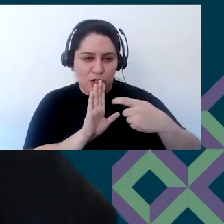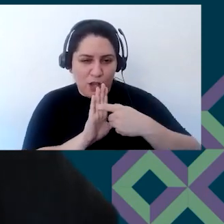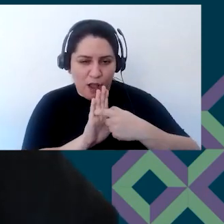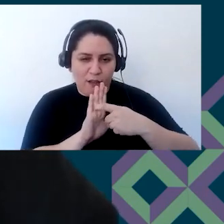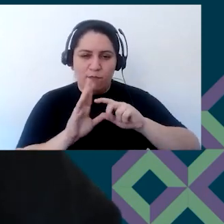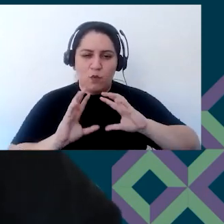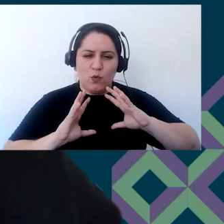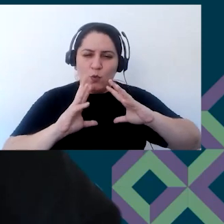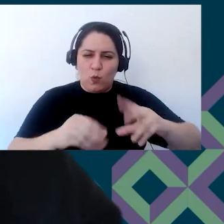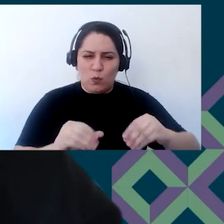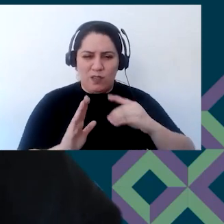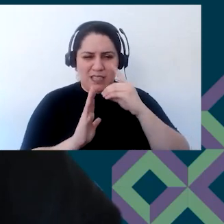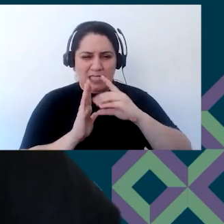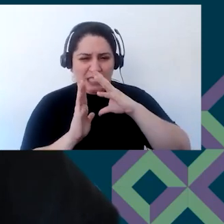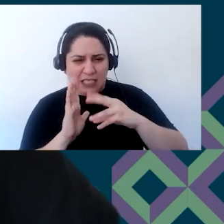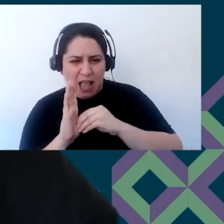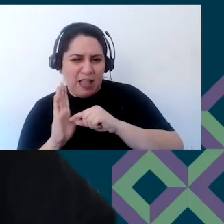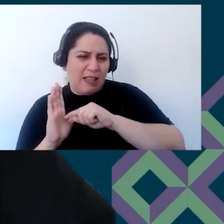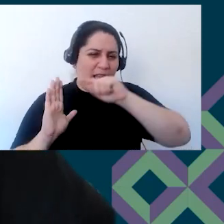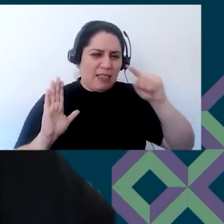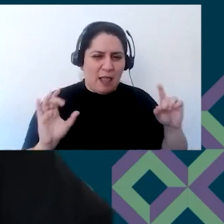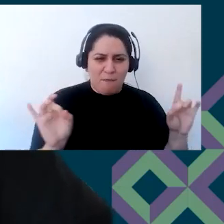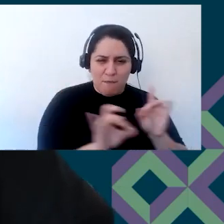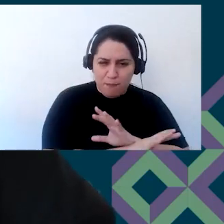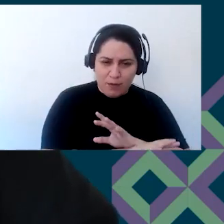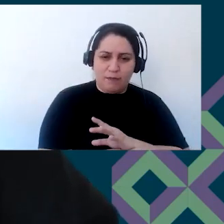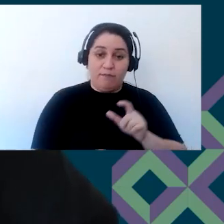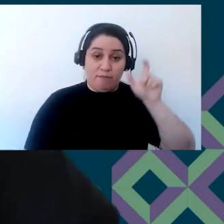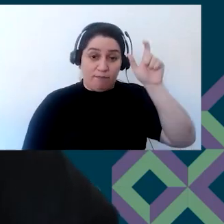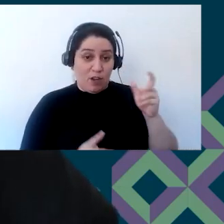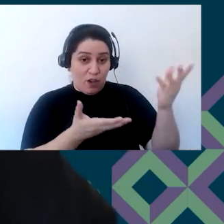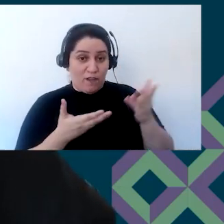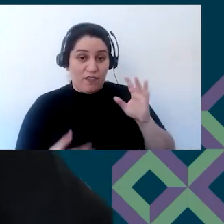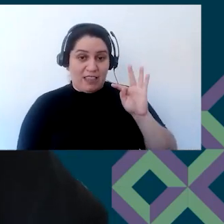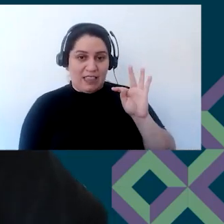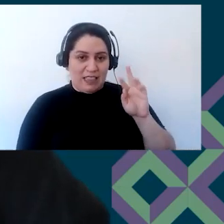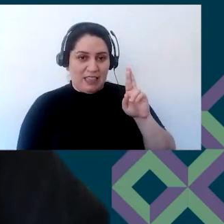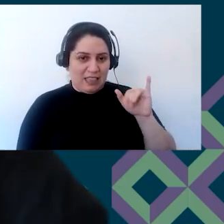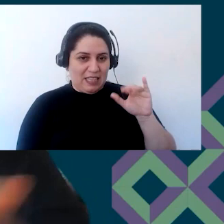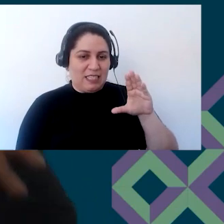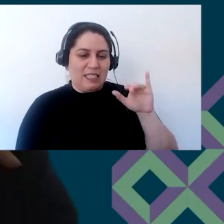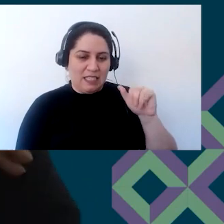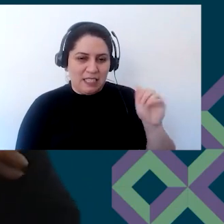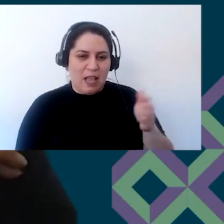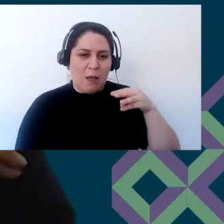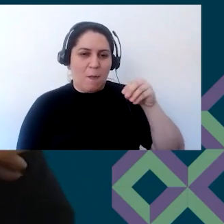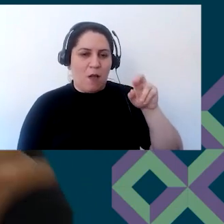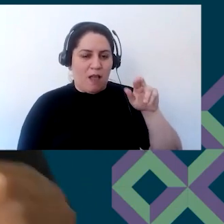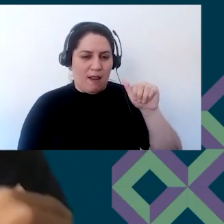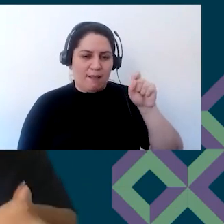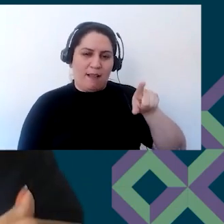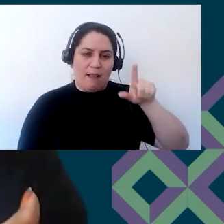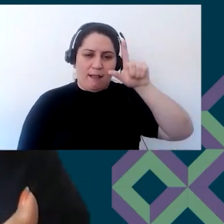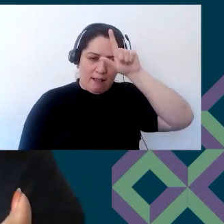ao delivery, nós temos aqui com a gente Trícia Moraes, que é uma pessoa analista da qualidade, líder aqui